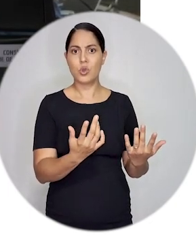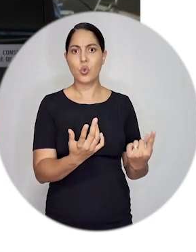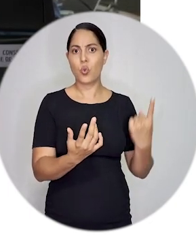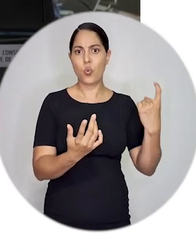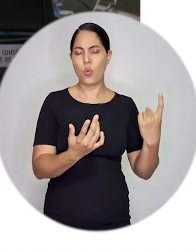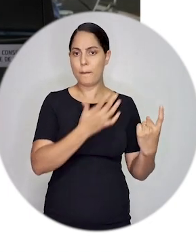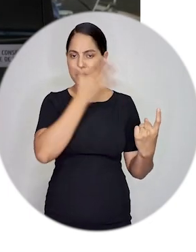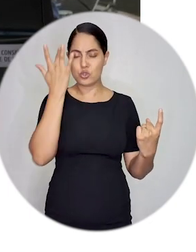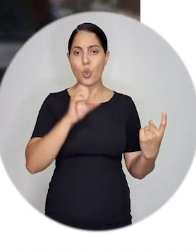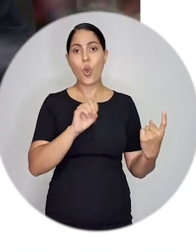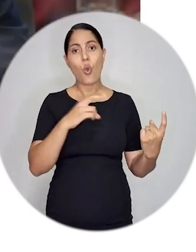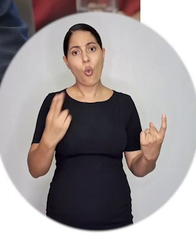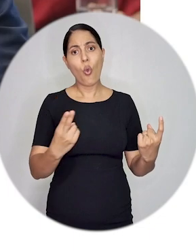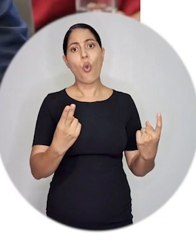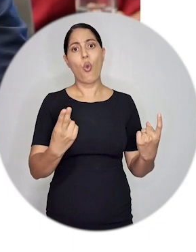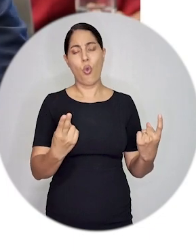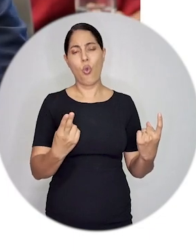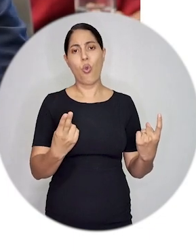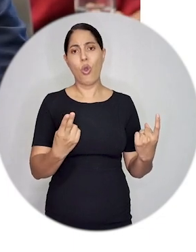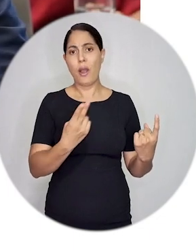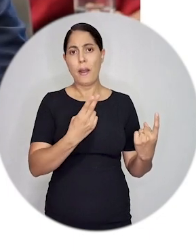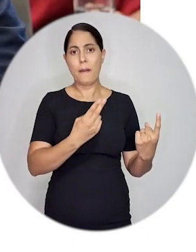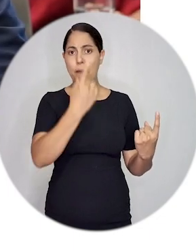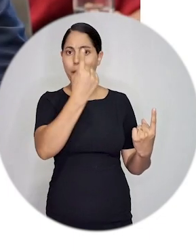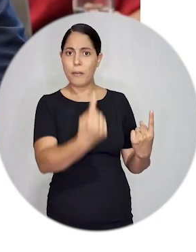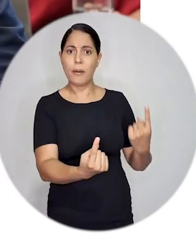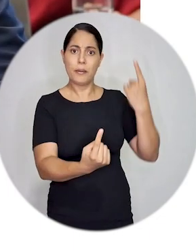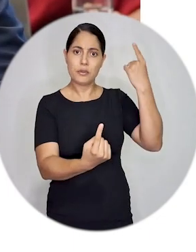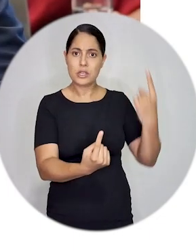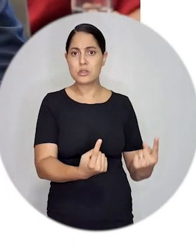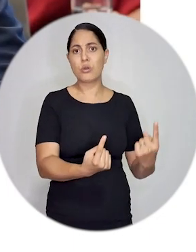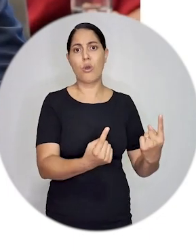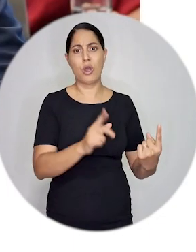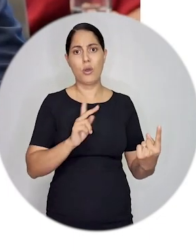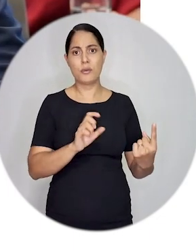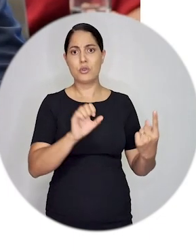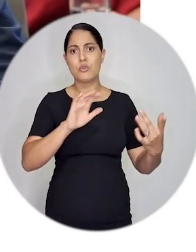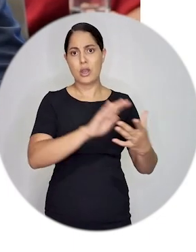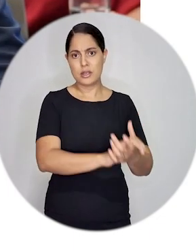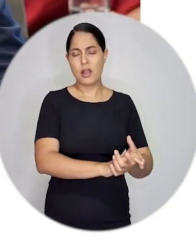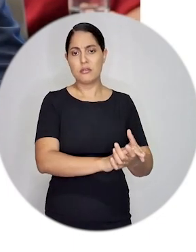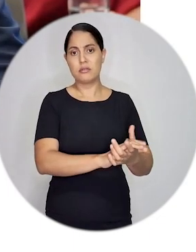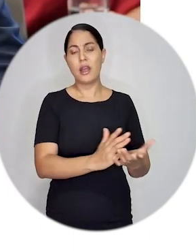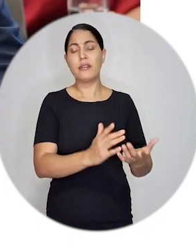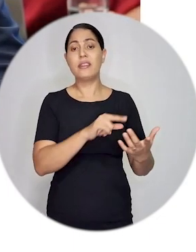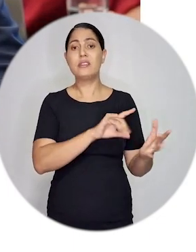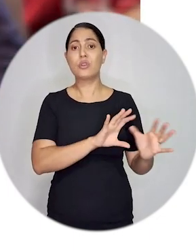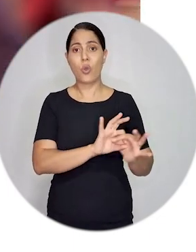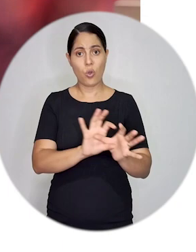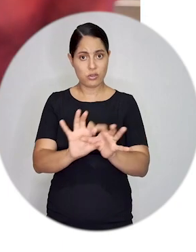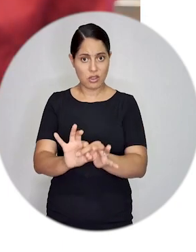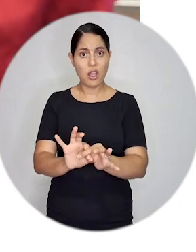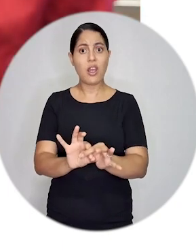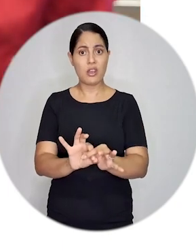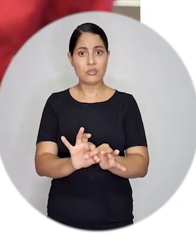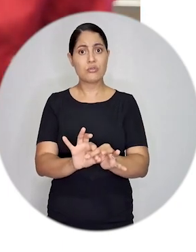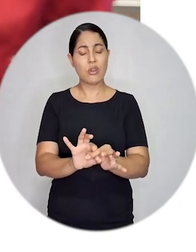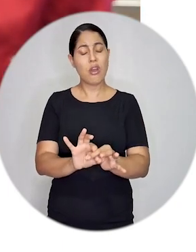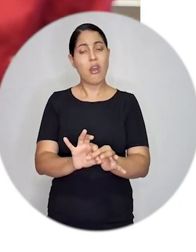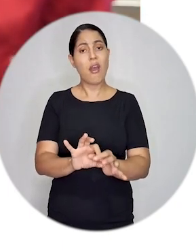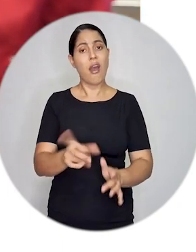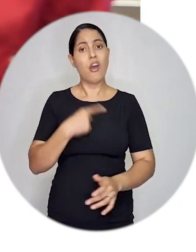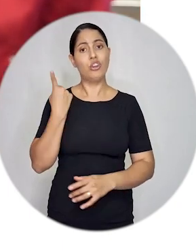constituída por única pessoa ou uma família que tenha união homoafetiva. A advocacia, enquanto